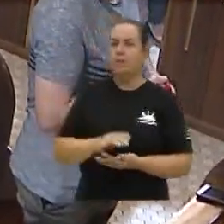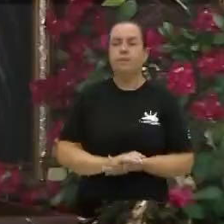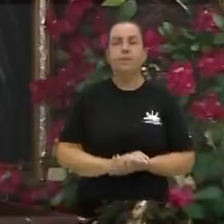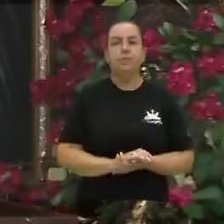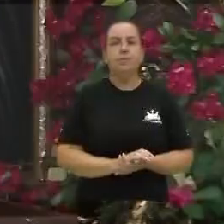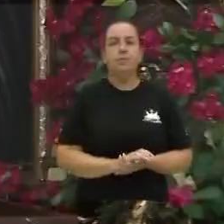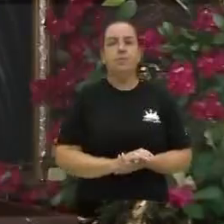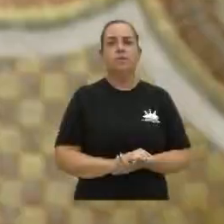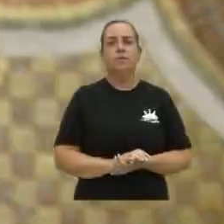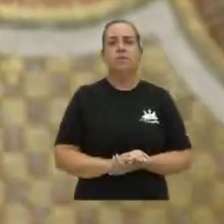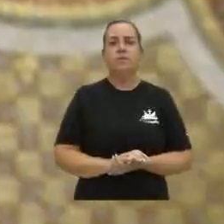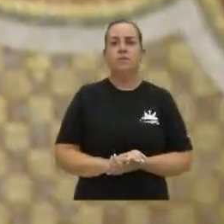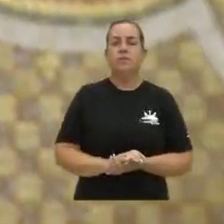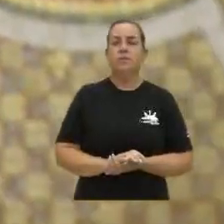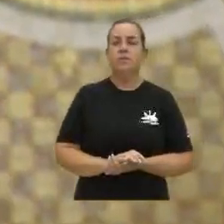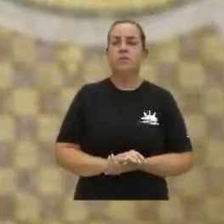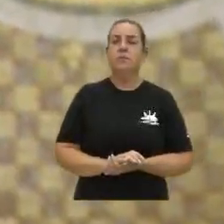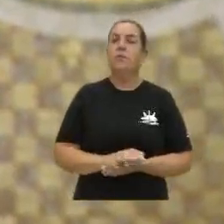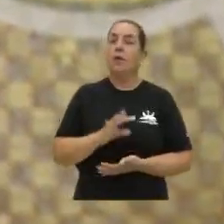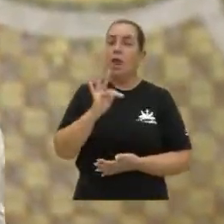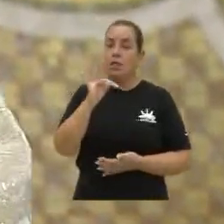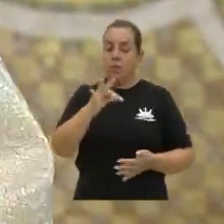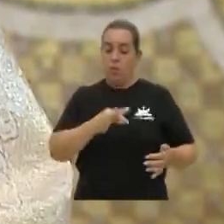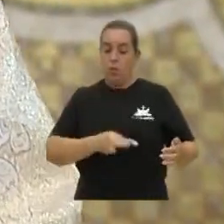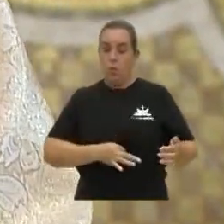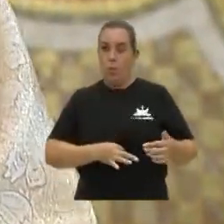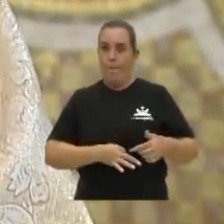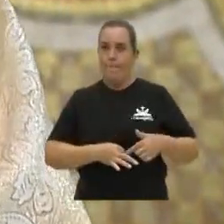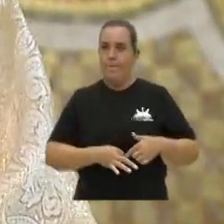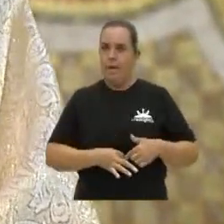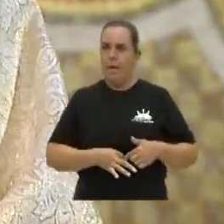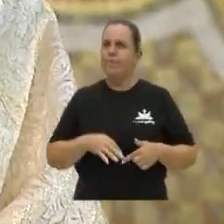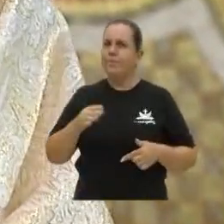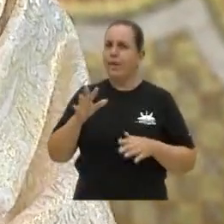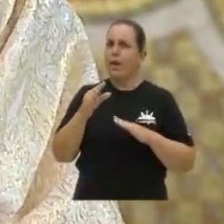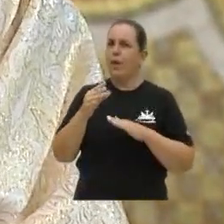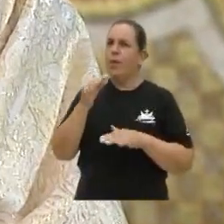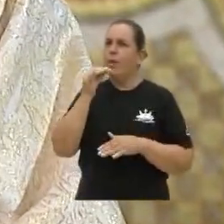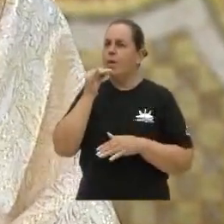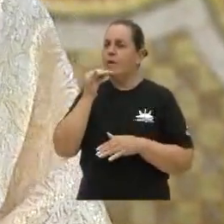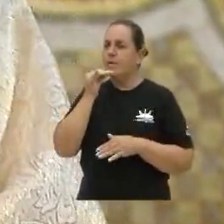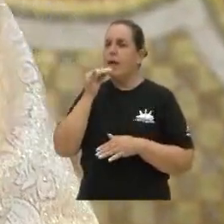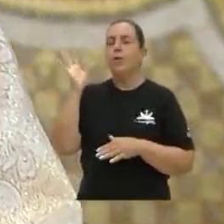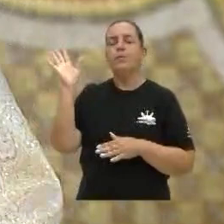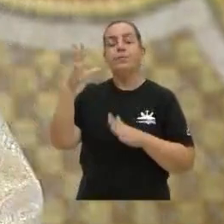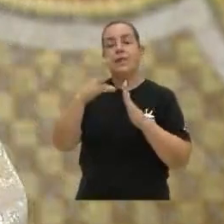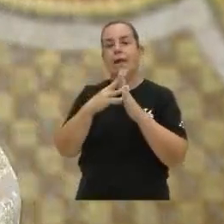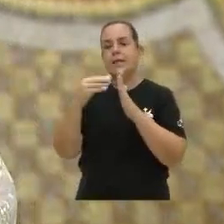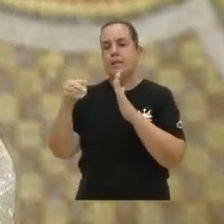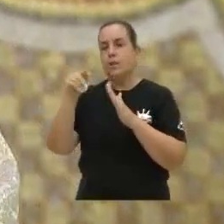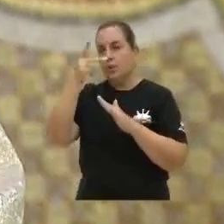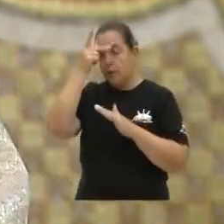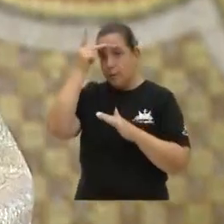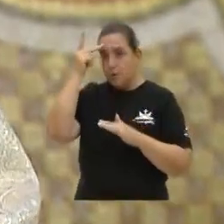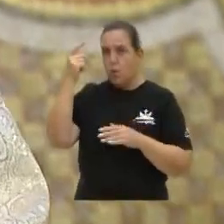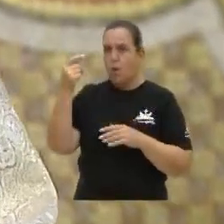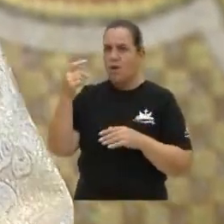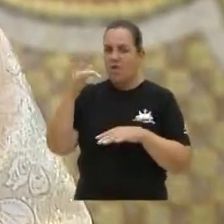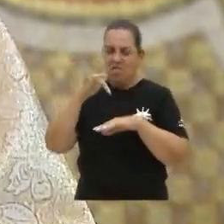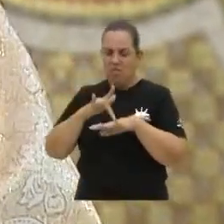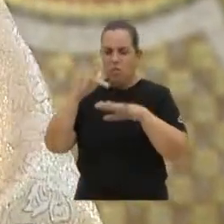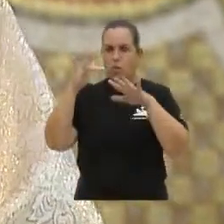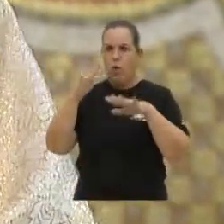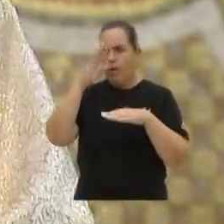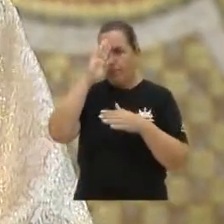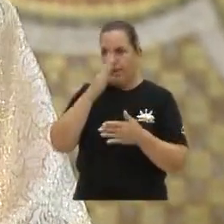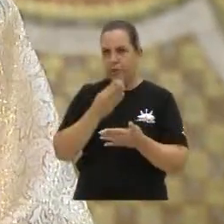de nós. Tomé é o exemplo daquele que toca para crer, e